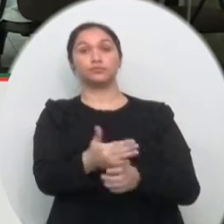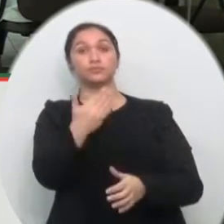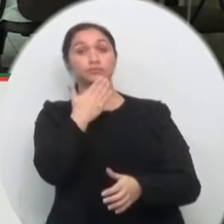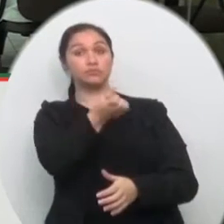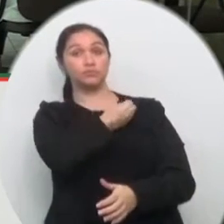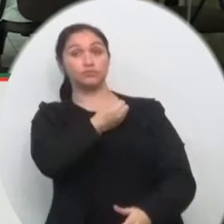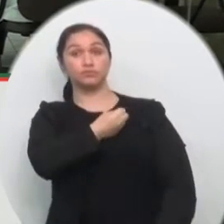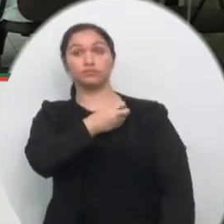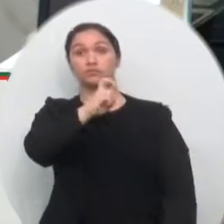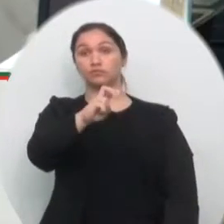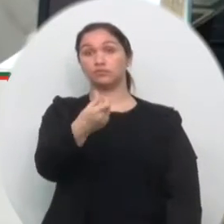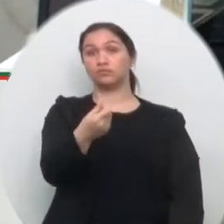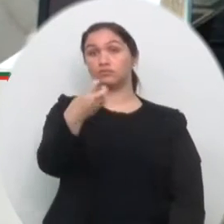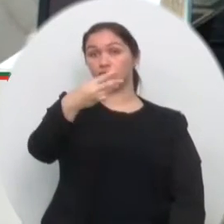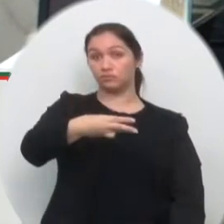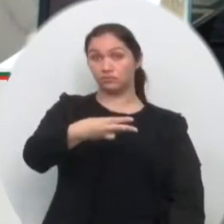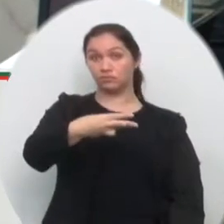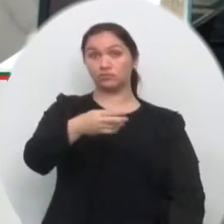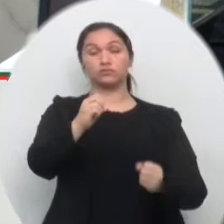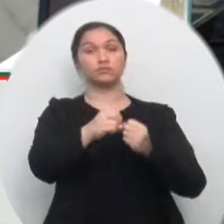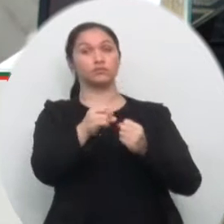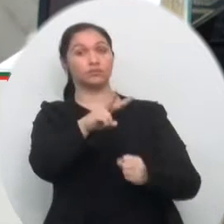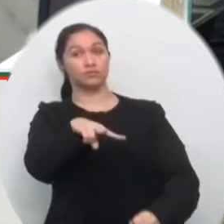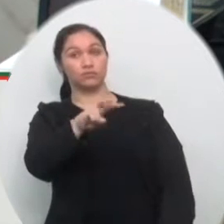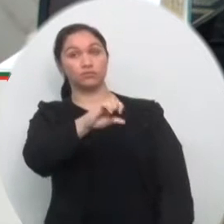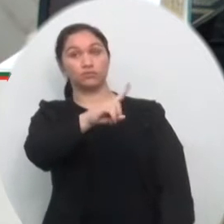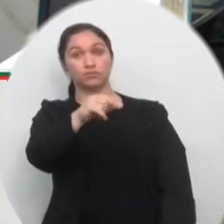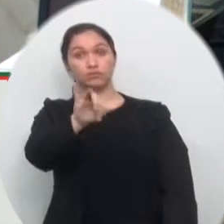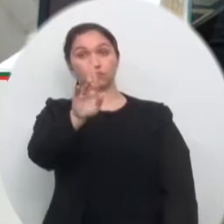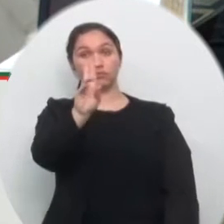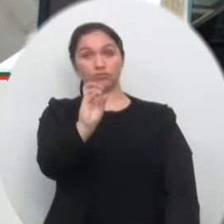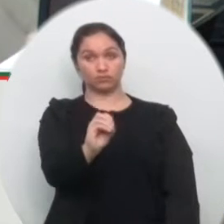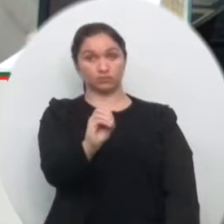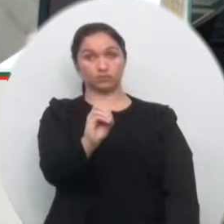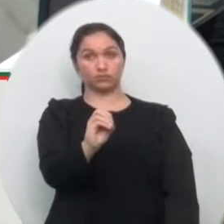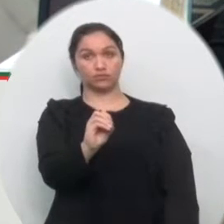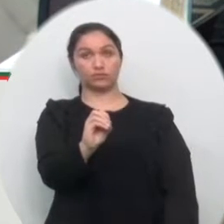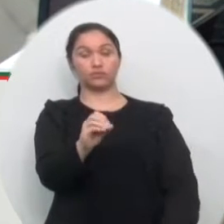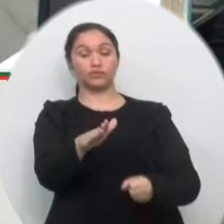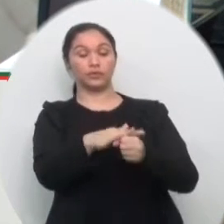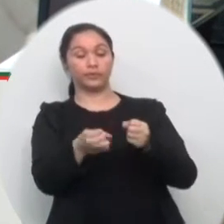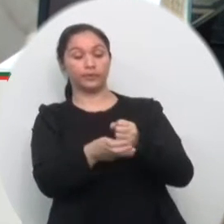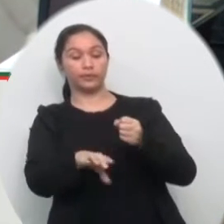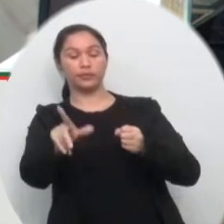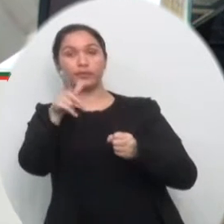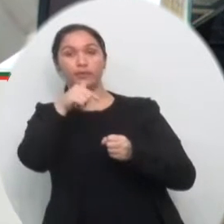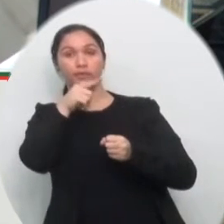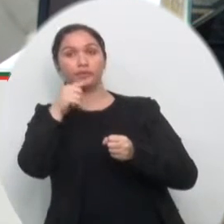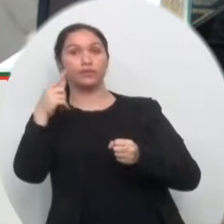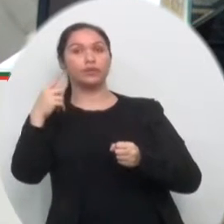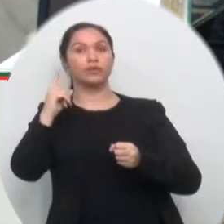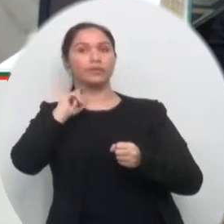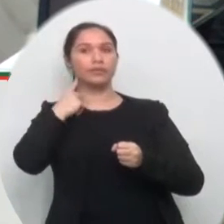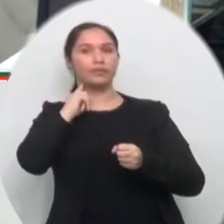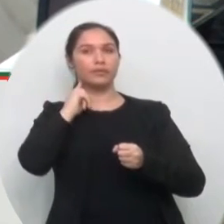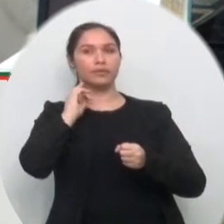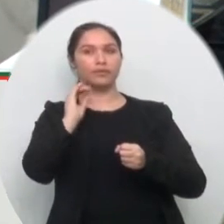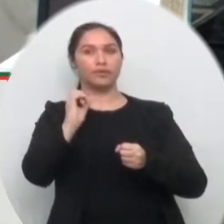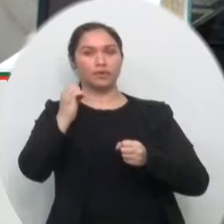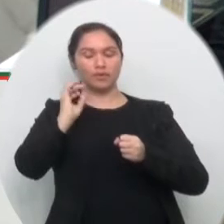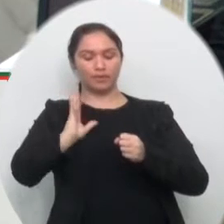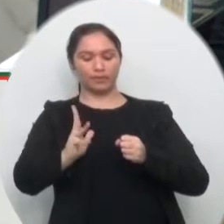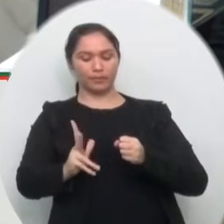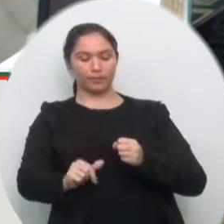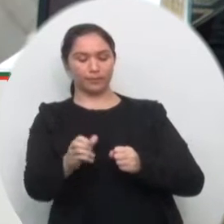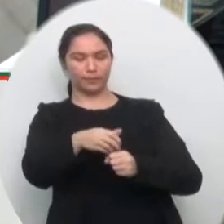Indicação número 563/18, autoria vereador Zairo Casagrande, assunto limpeza e manutenção das bocas de lobo em toda a